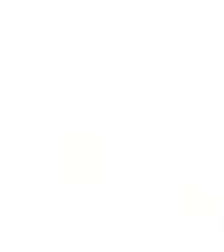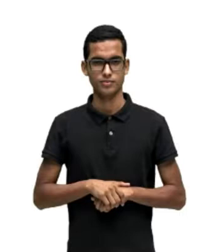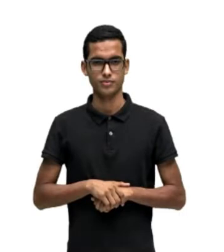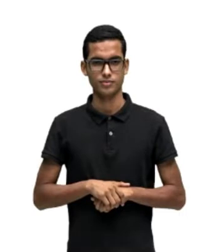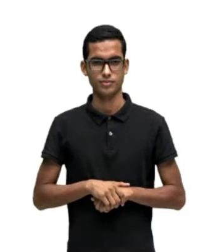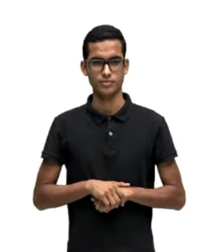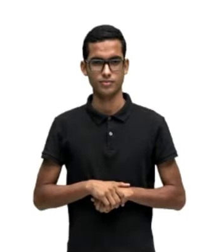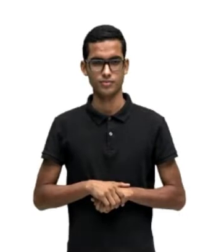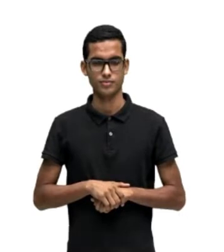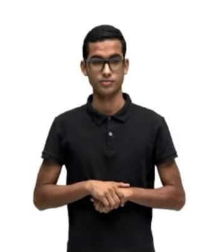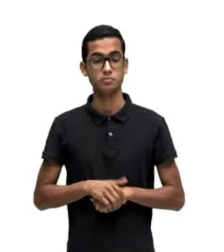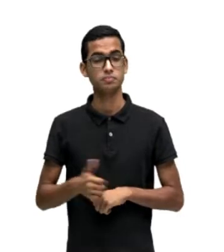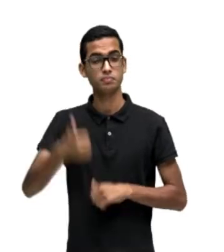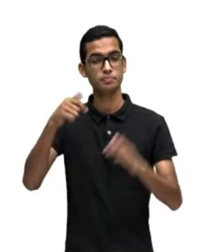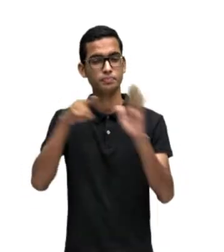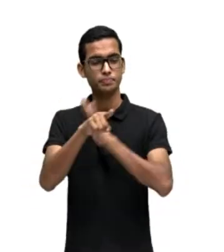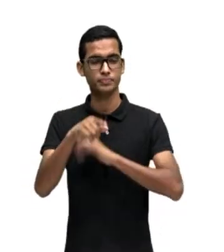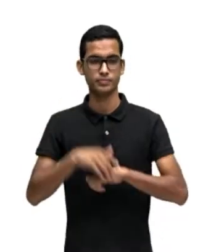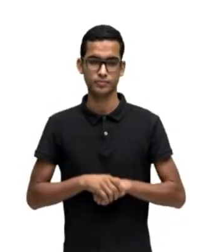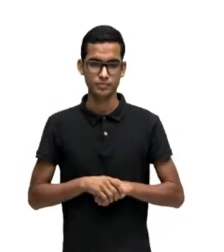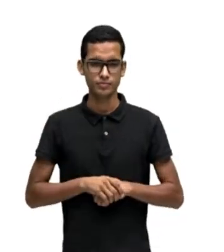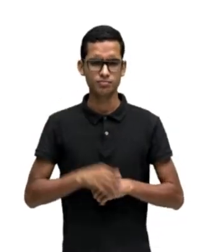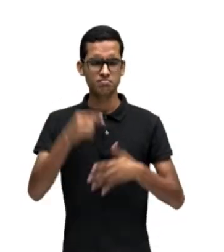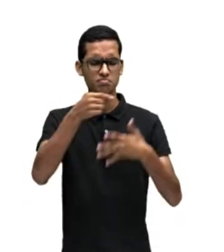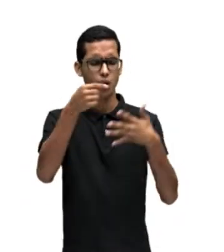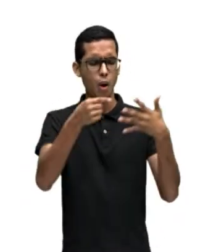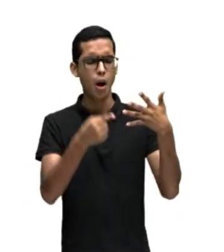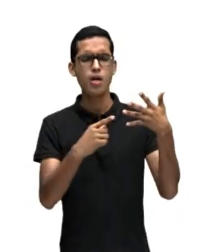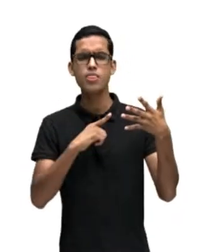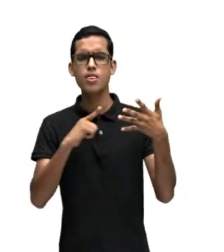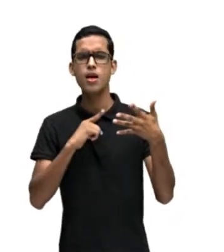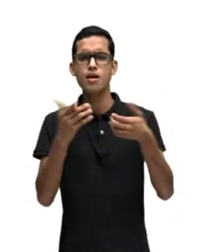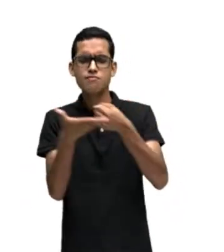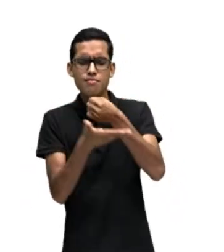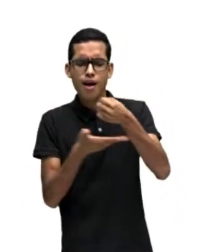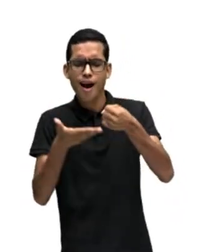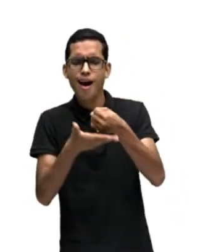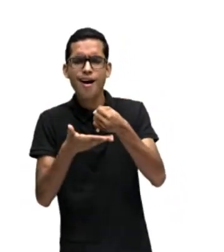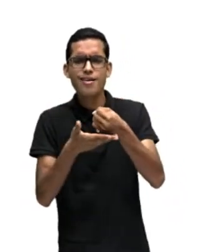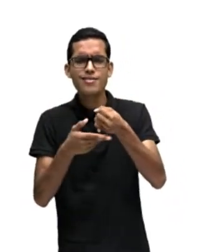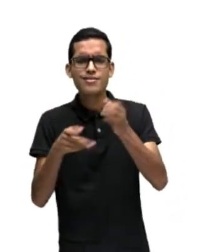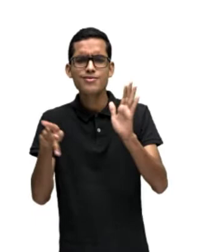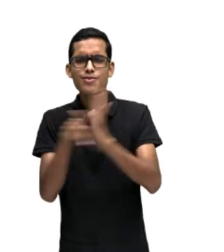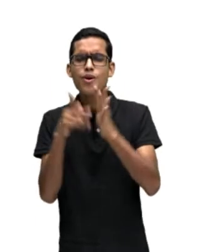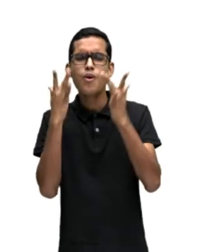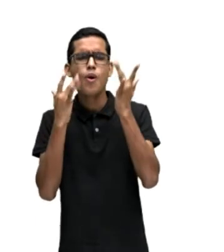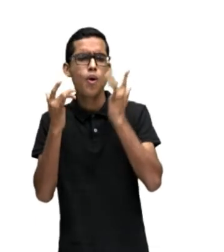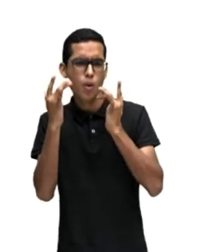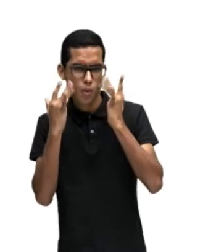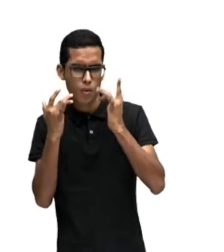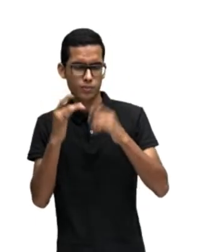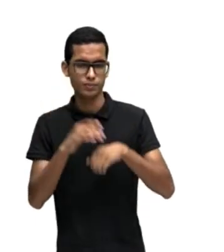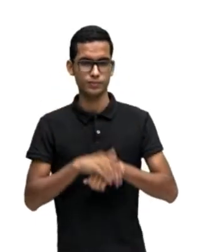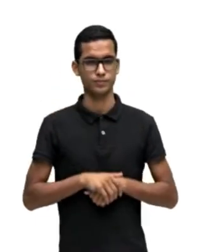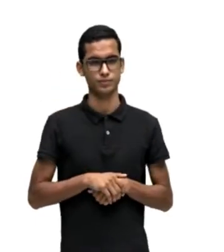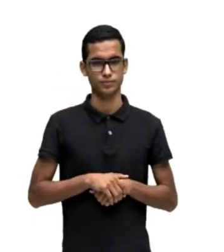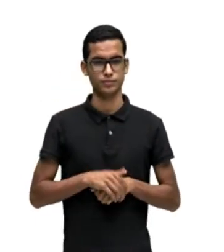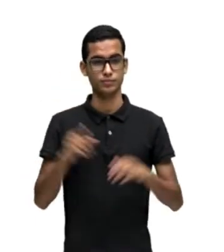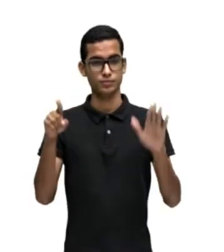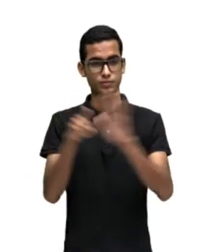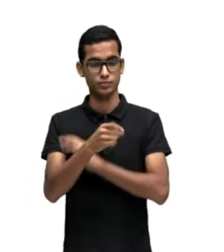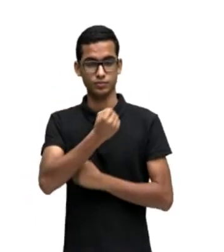Vamos lá, primeira questão. Quais elementos compõem a tríade do teatro?